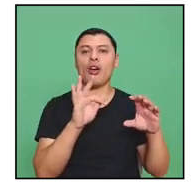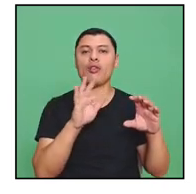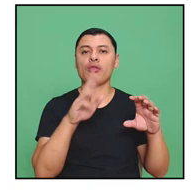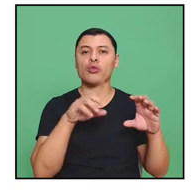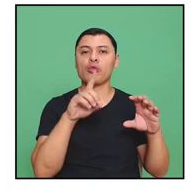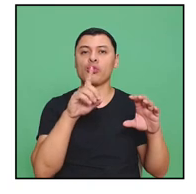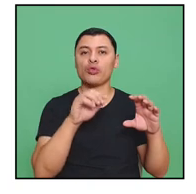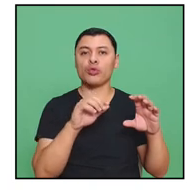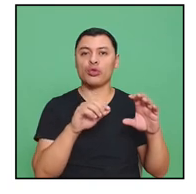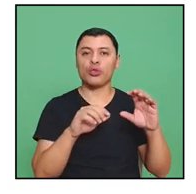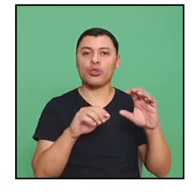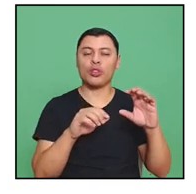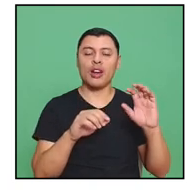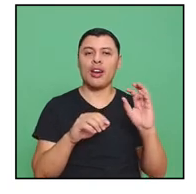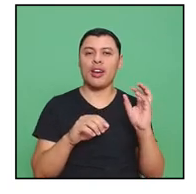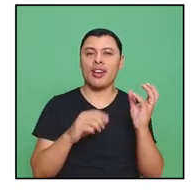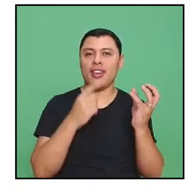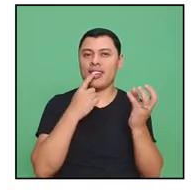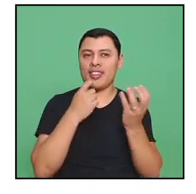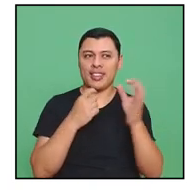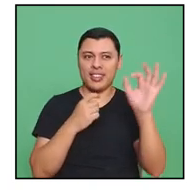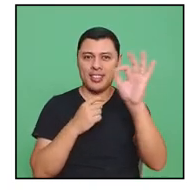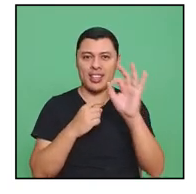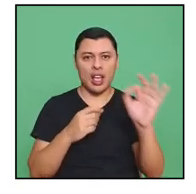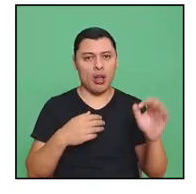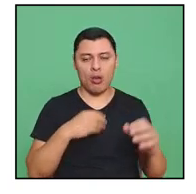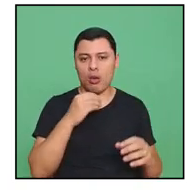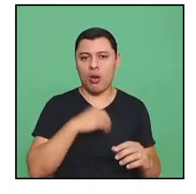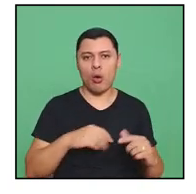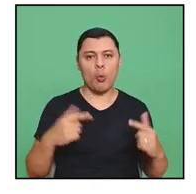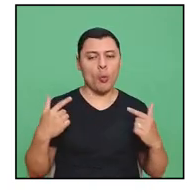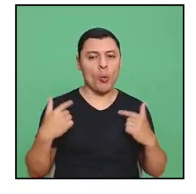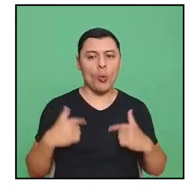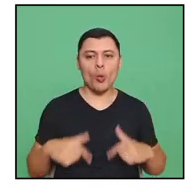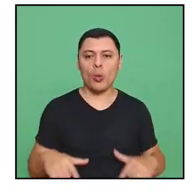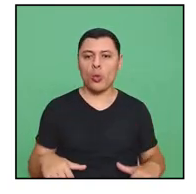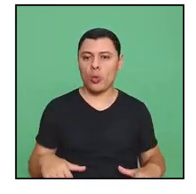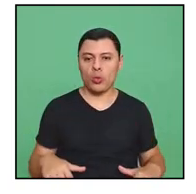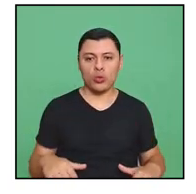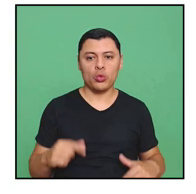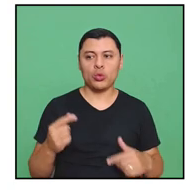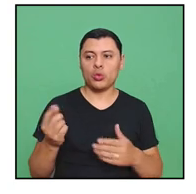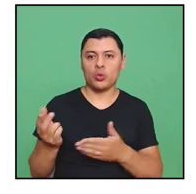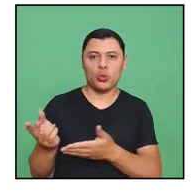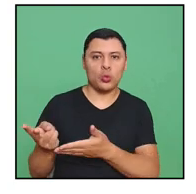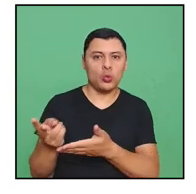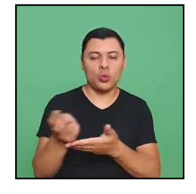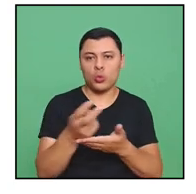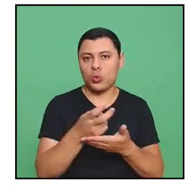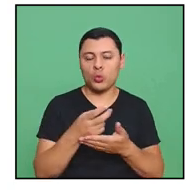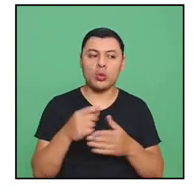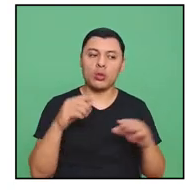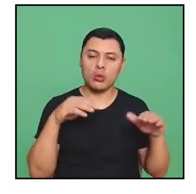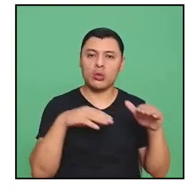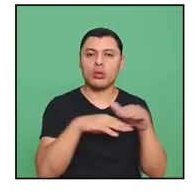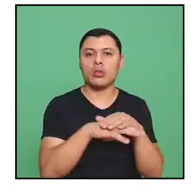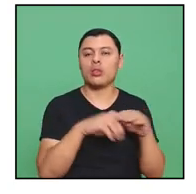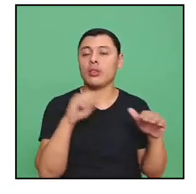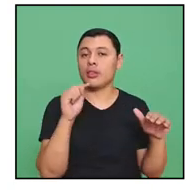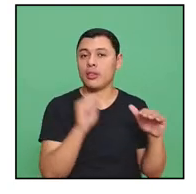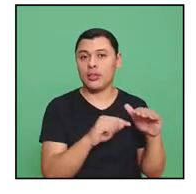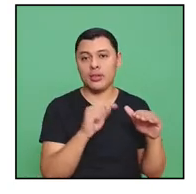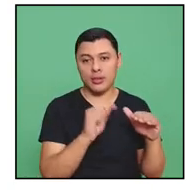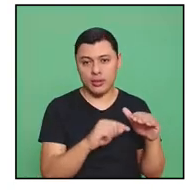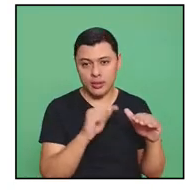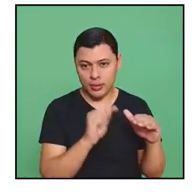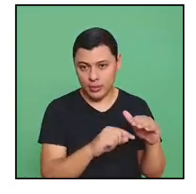especificado, né? Mas então eu não vou receber nada. Os royalties de revenda, eles vão para um fundo que,